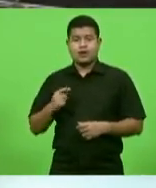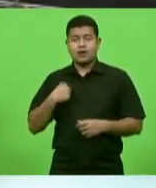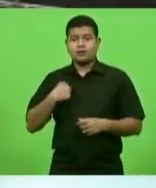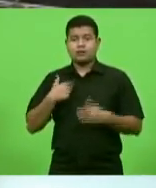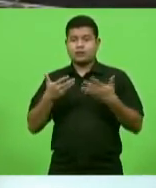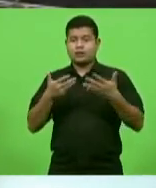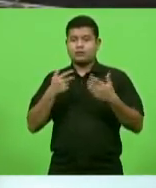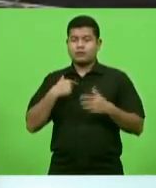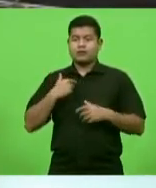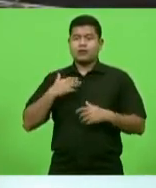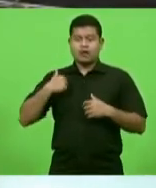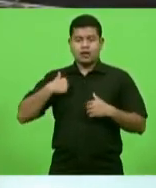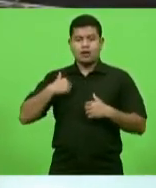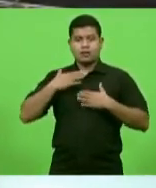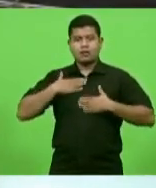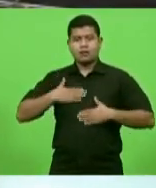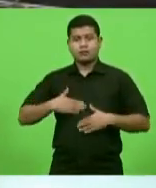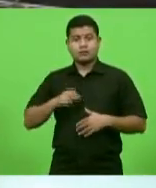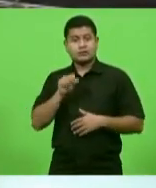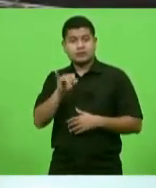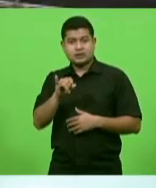fossem as conclusões